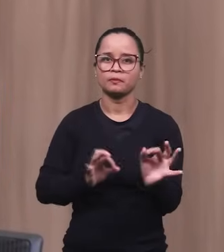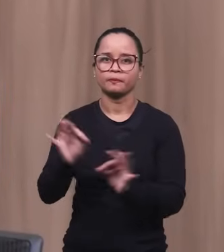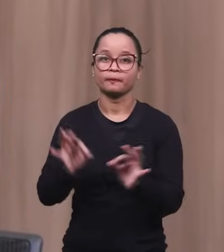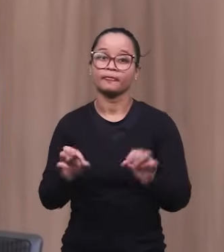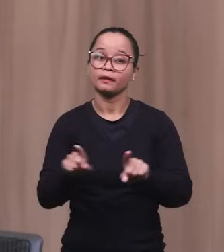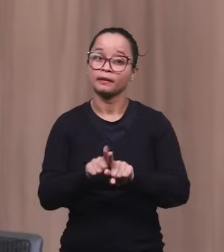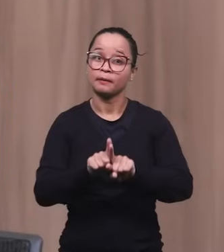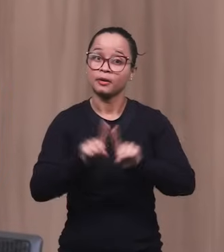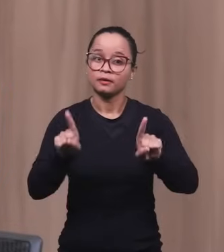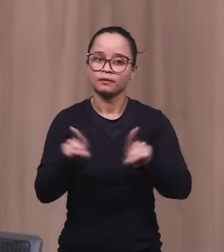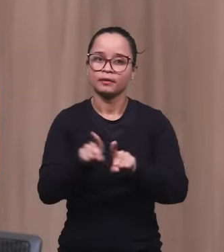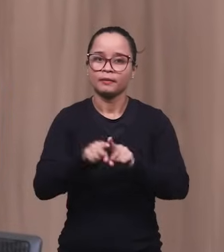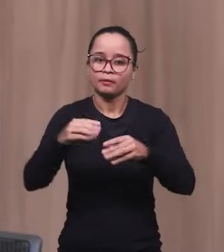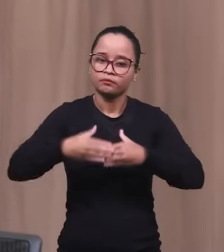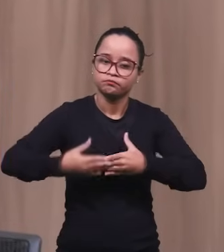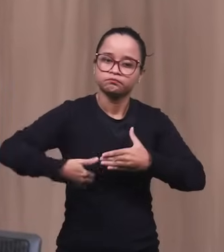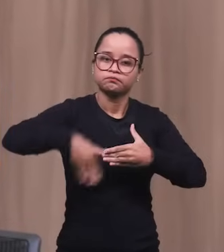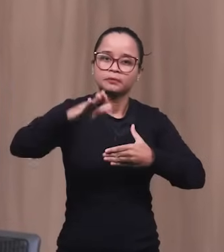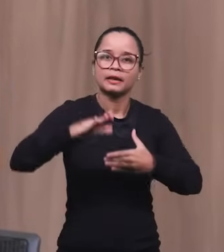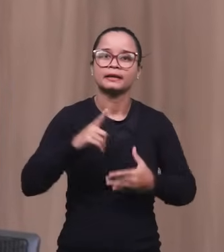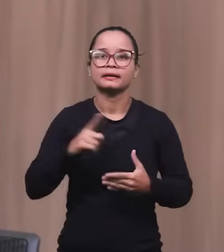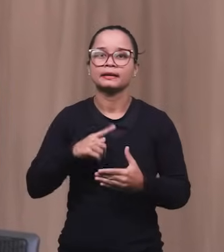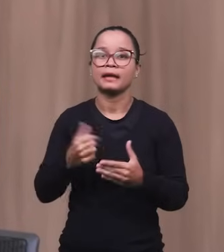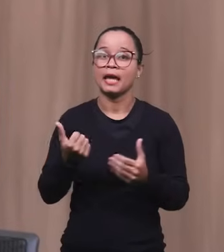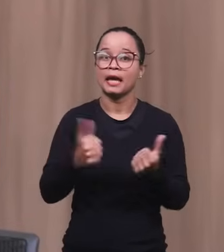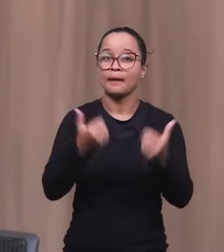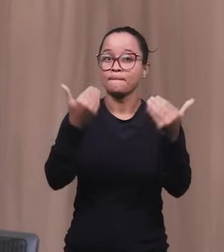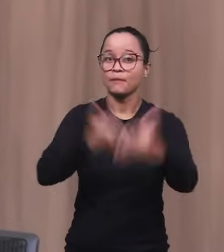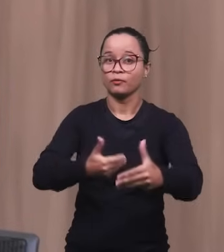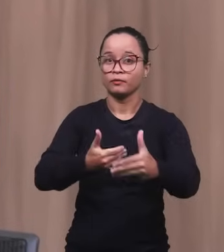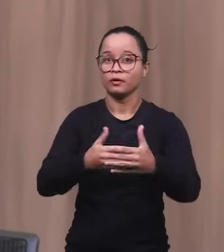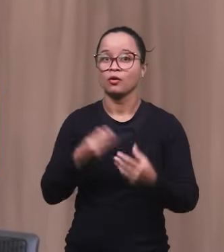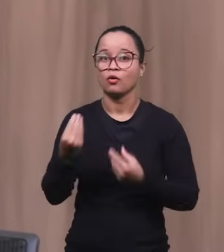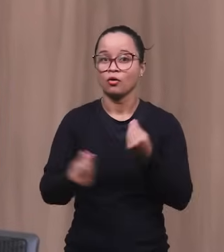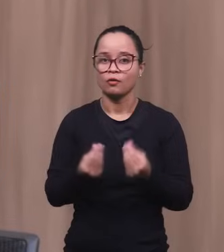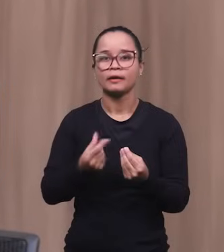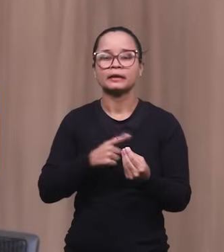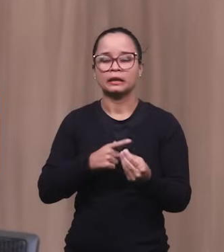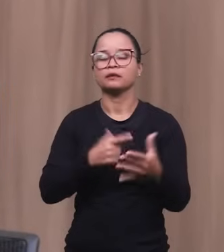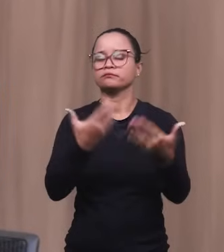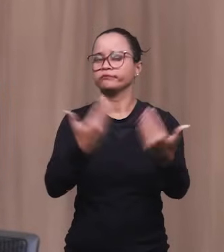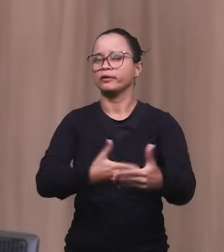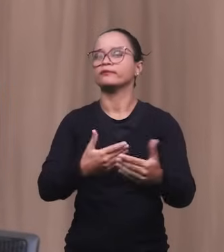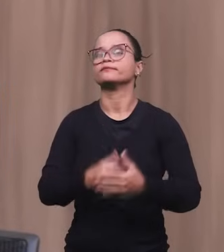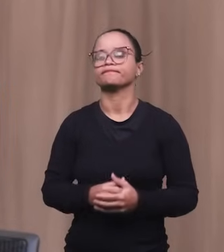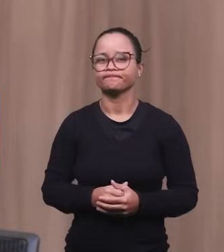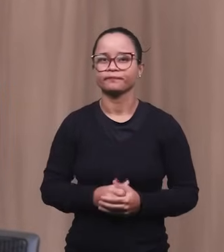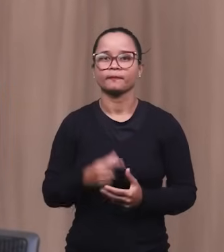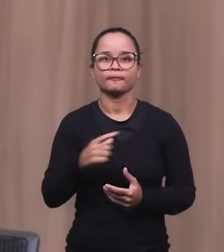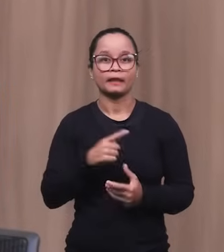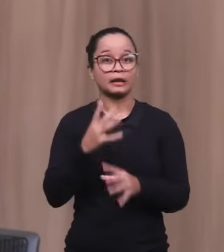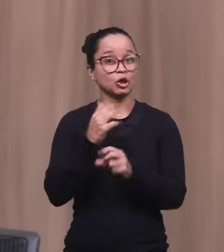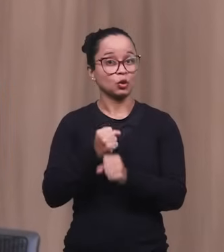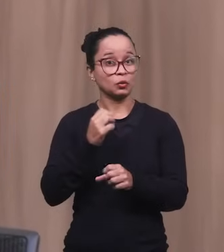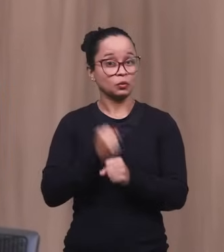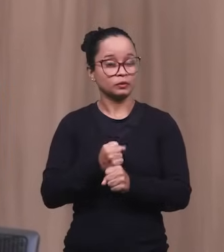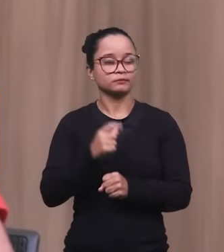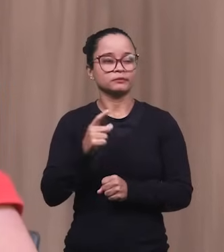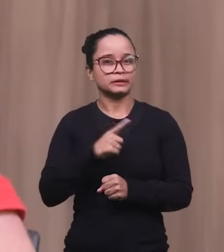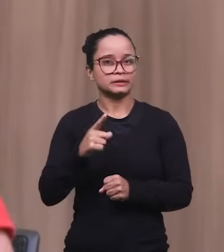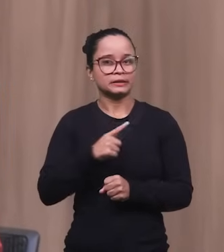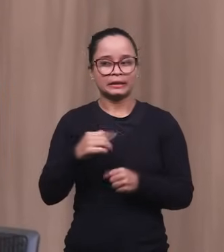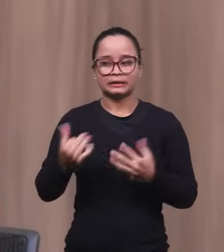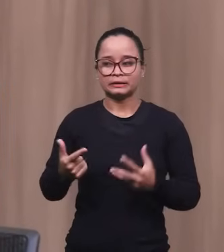também as avaliações, porque agora no fundamental, a avaliação é por meio da prova. E aí tem a